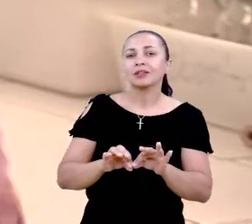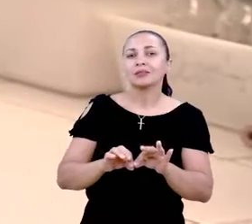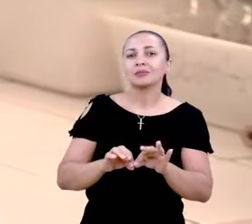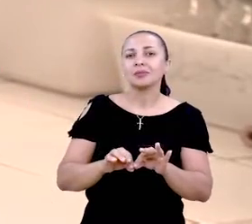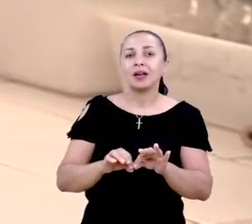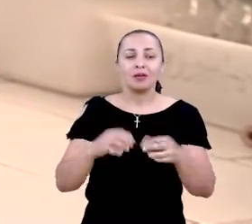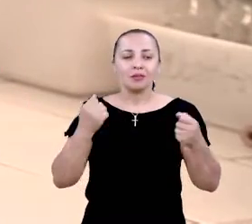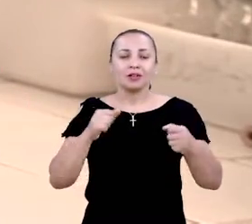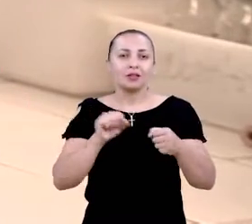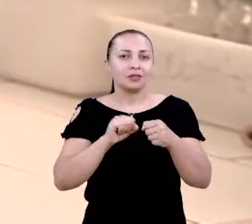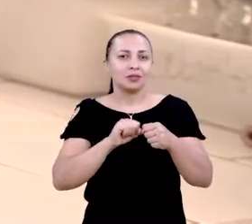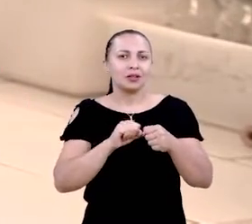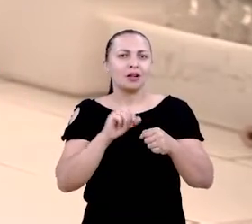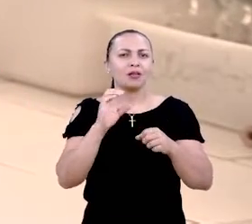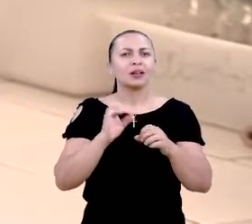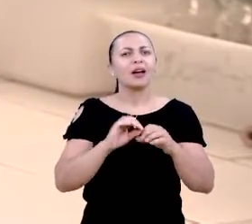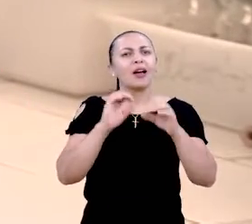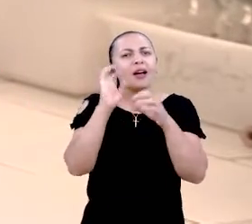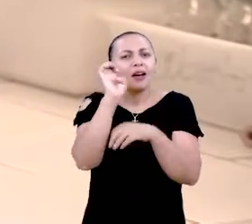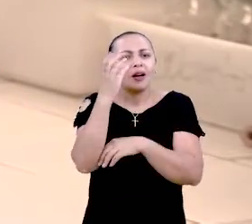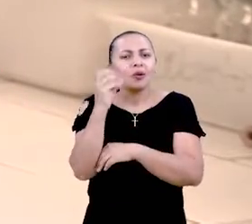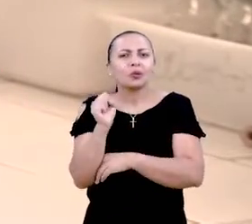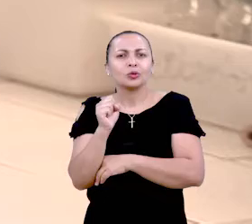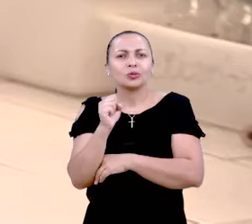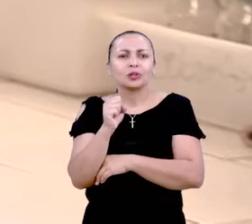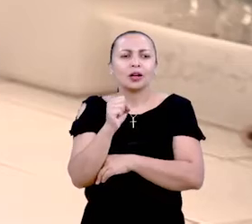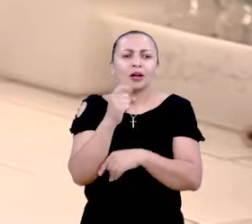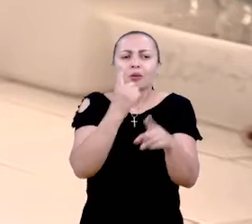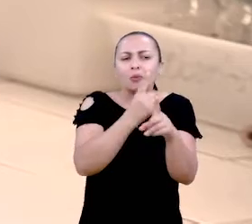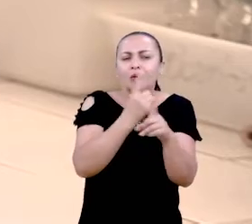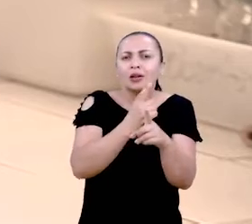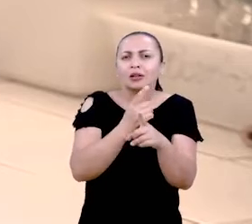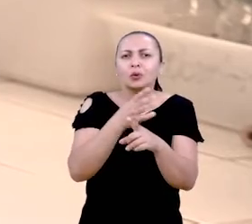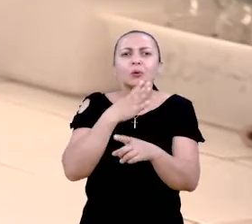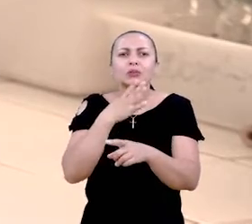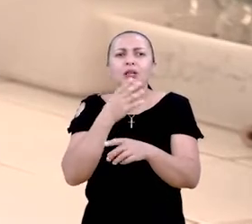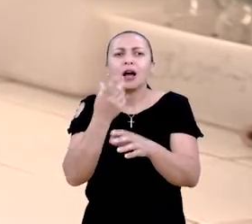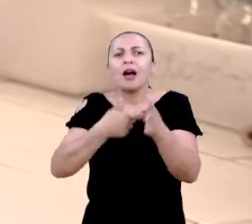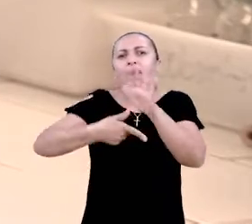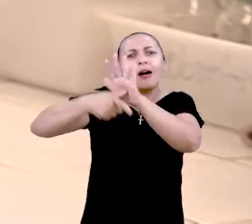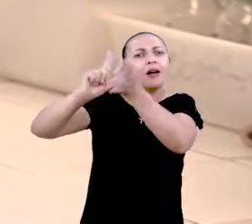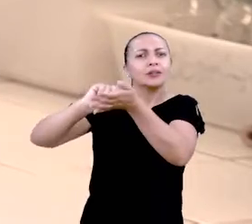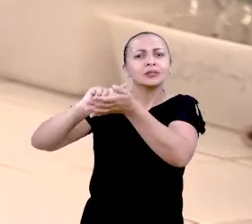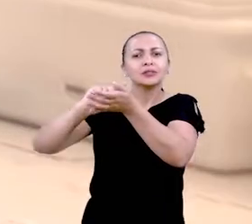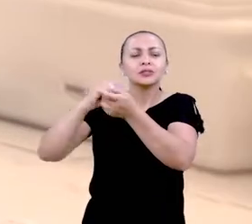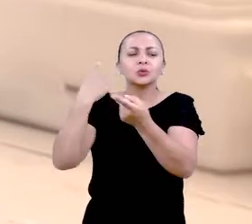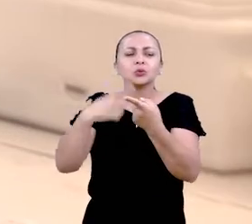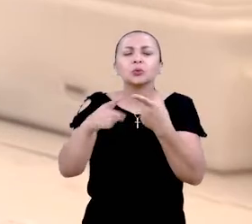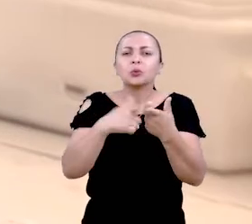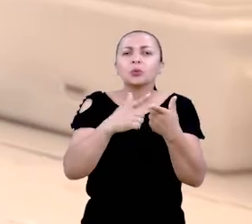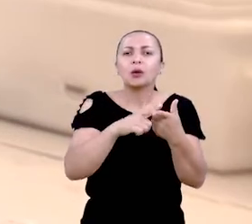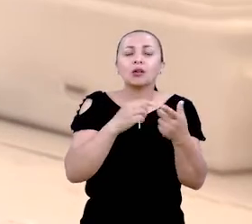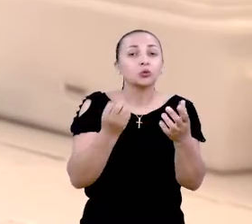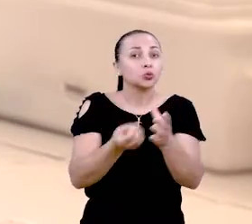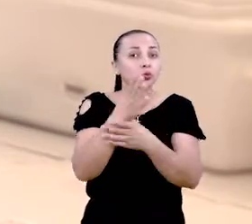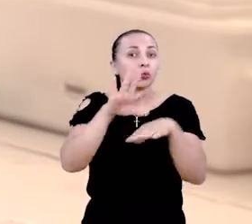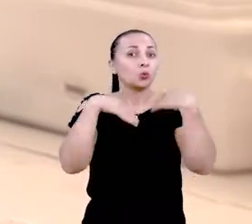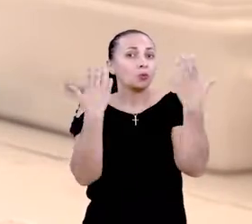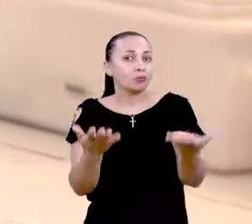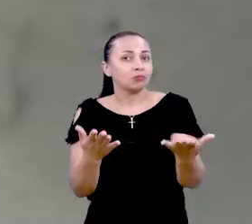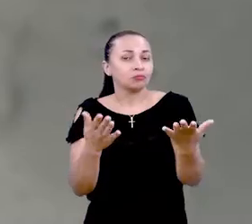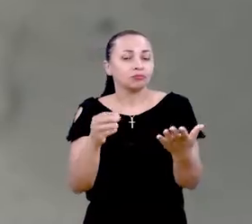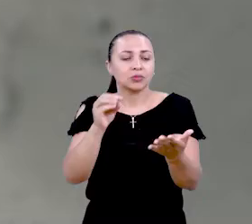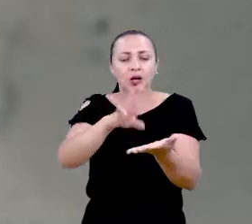ecologia forense. O que é isso? É descobrir como essa área era antes, o que causou a degradação. Nós começamos a fazer